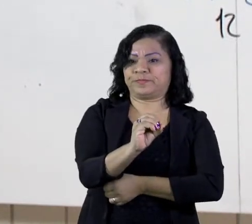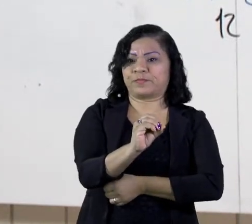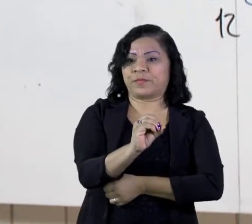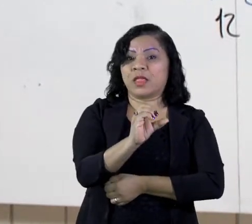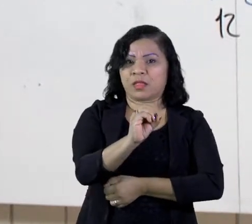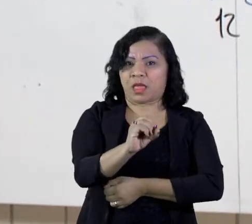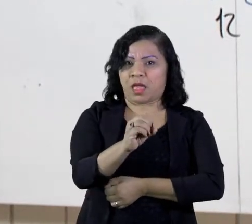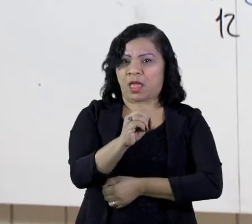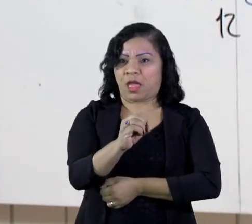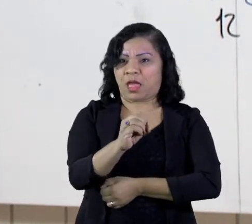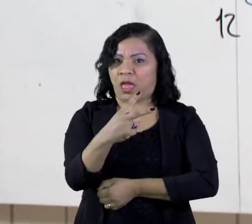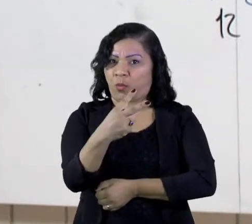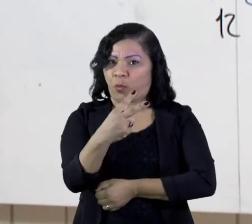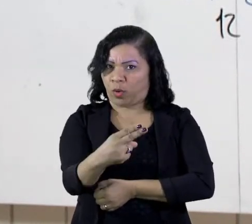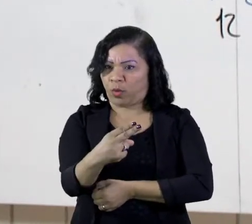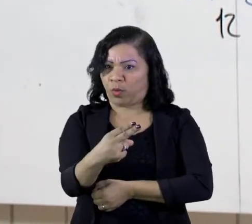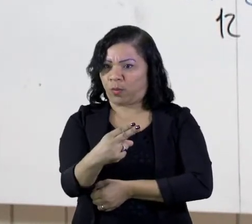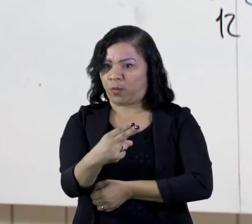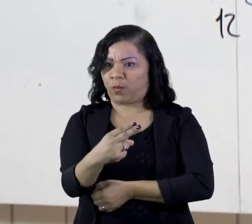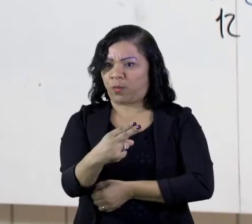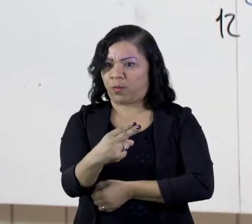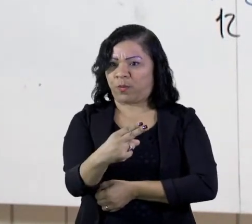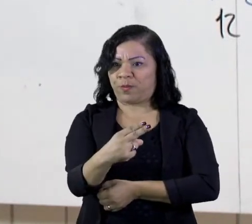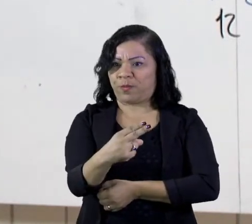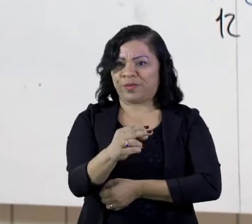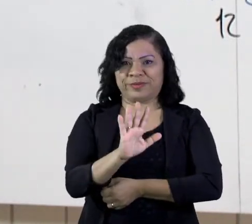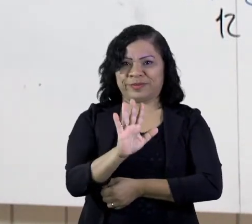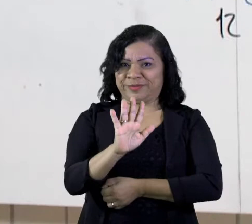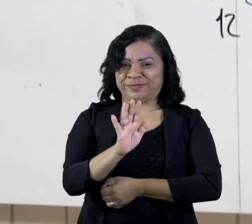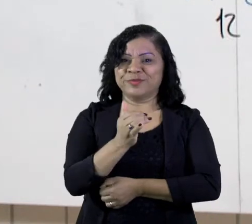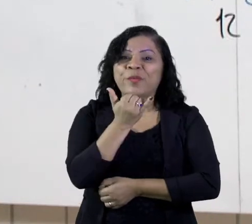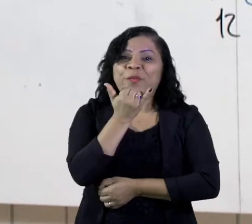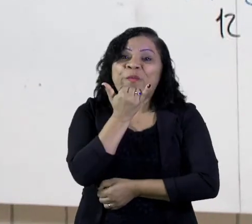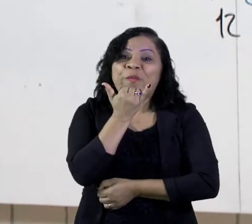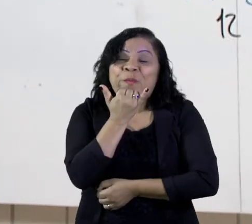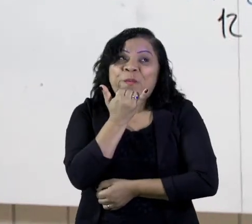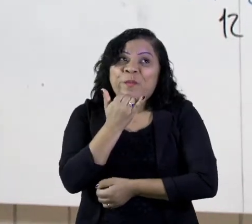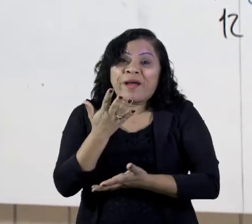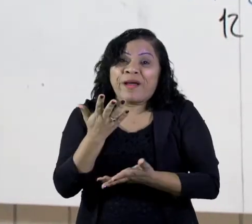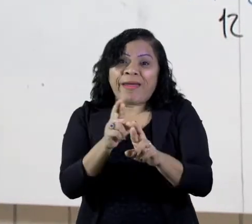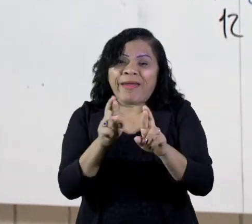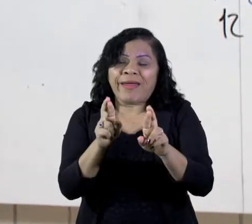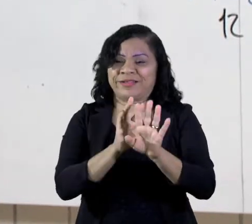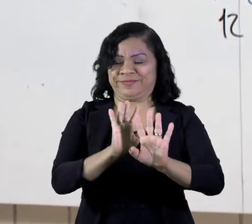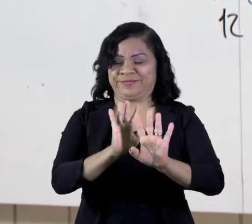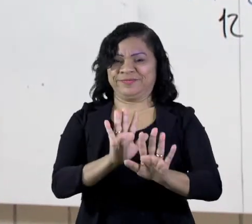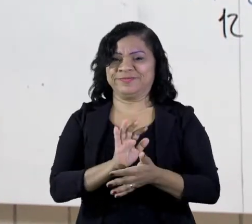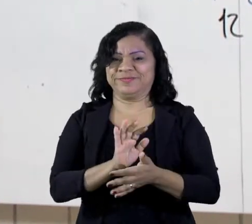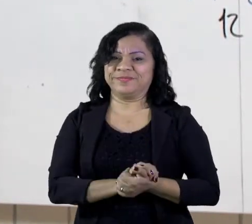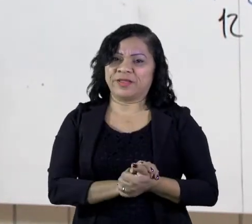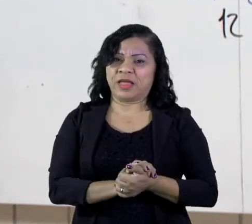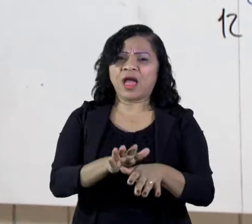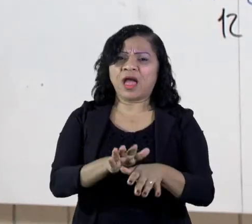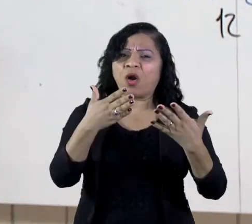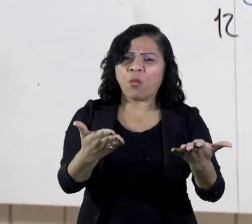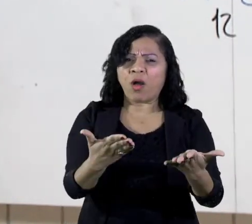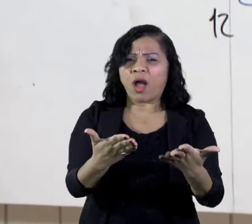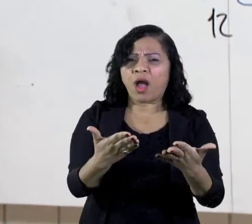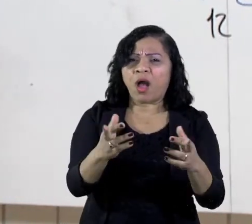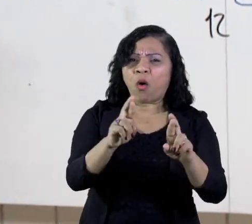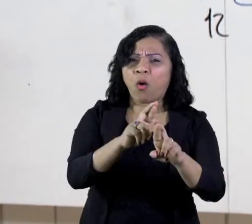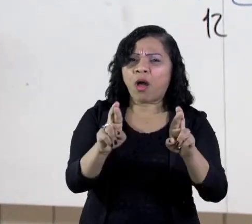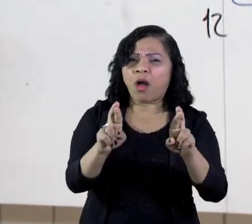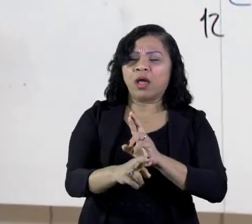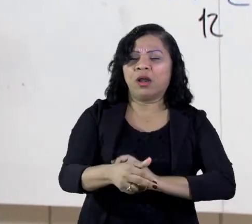é igual a... Opa, desculpa, eu quero saber a relação, né? 10, qual a relação de 10 com